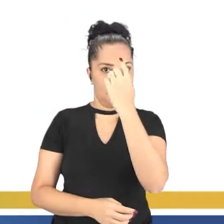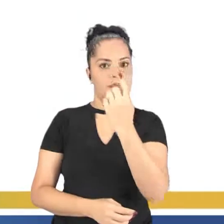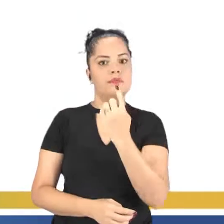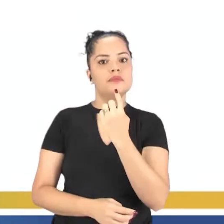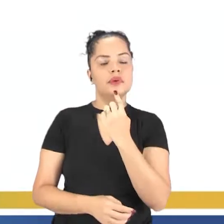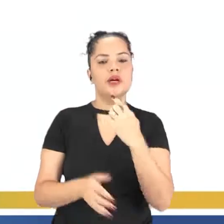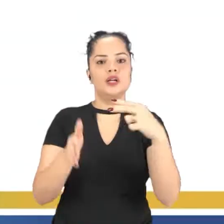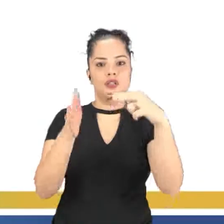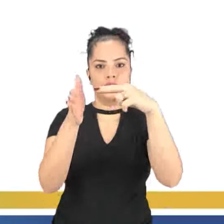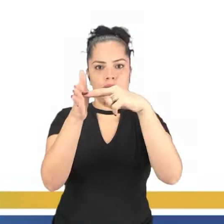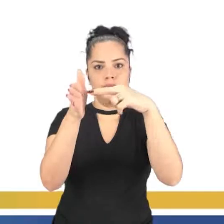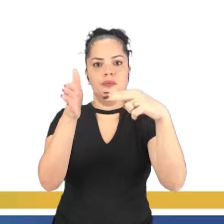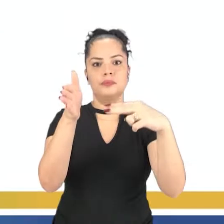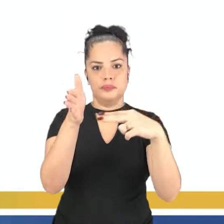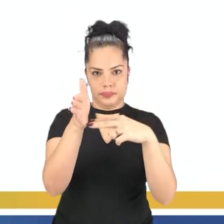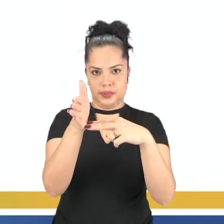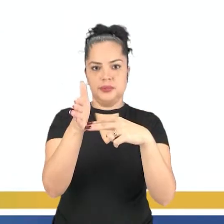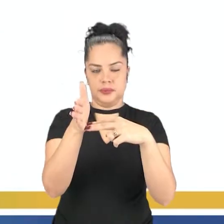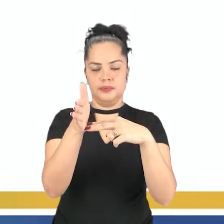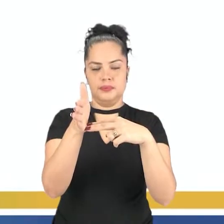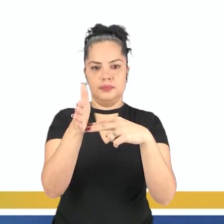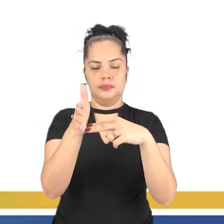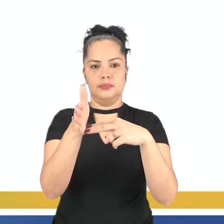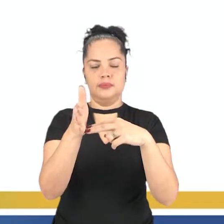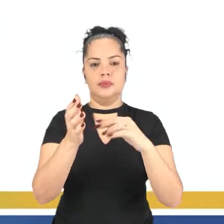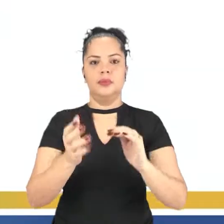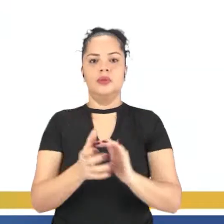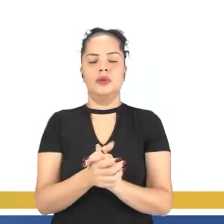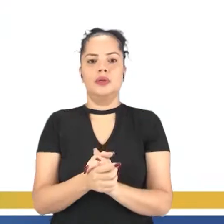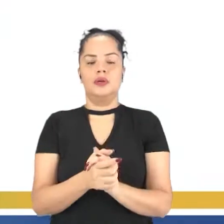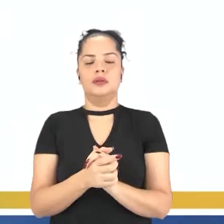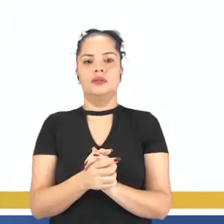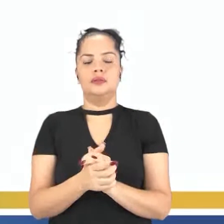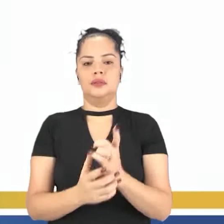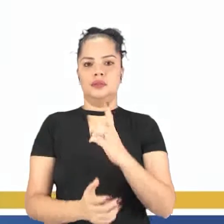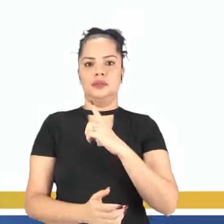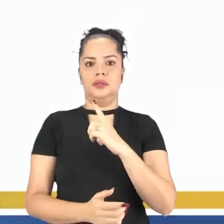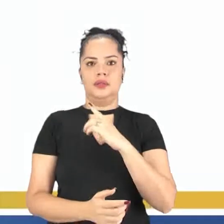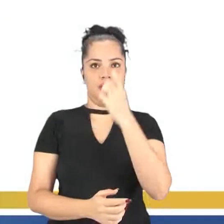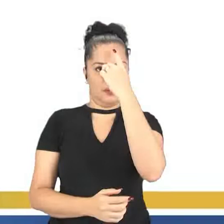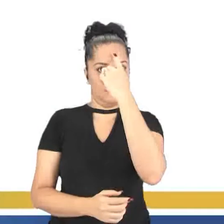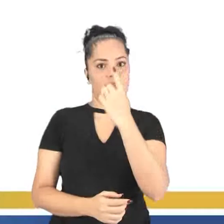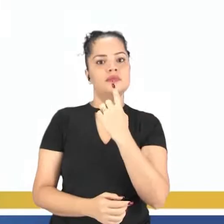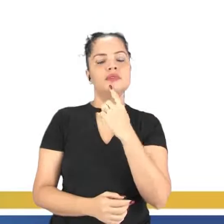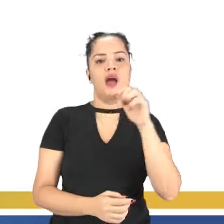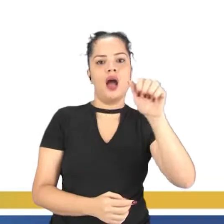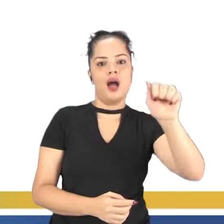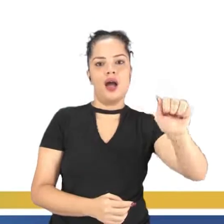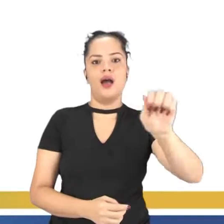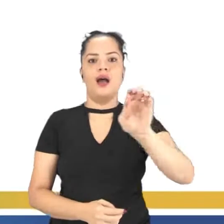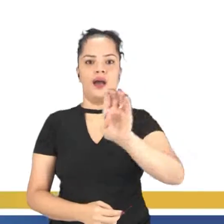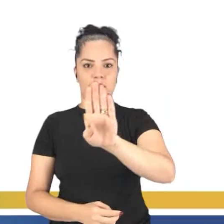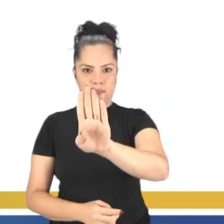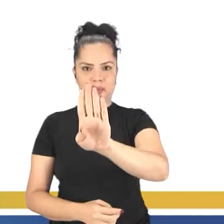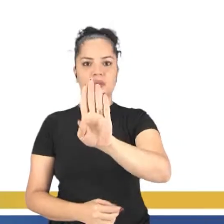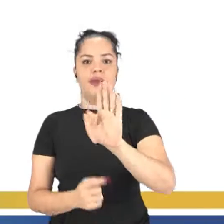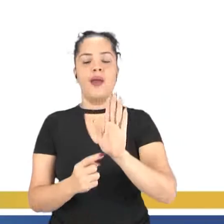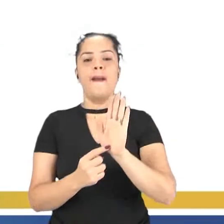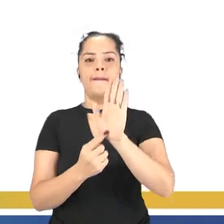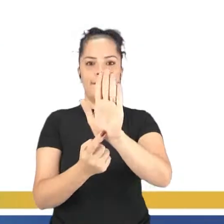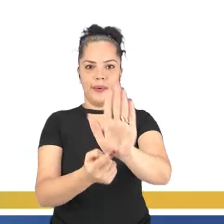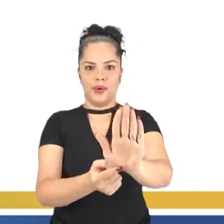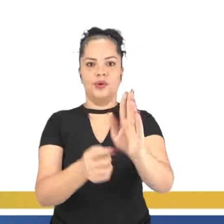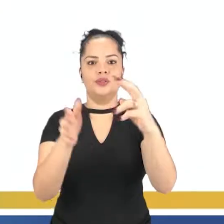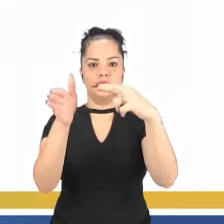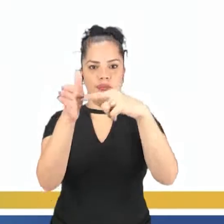prismas, perdão. Então aqui no caso, a figura em A e a figura em B representam prismas,